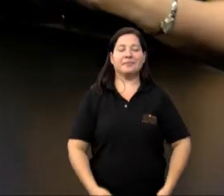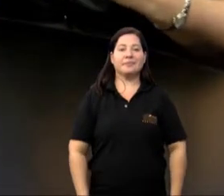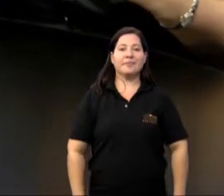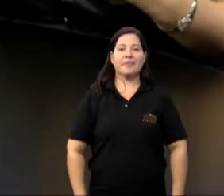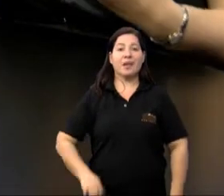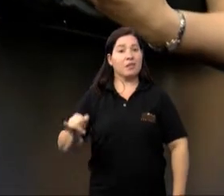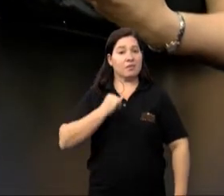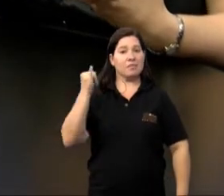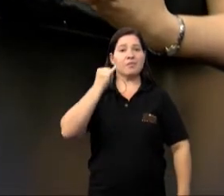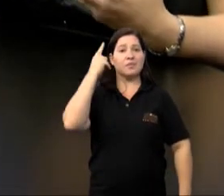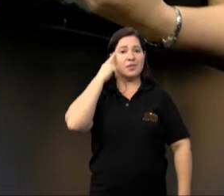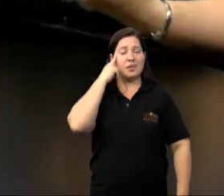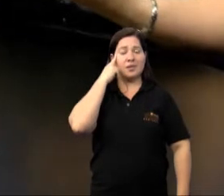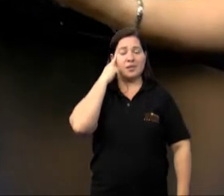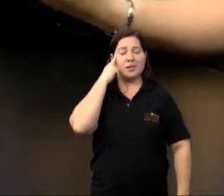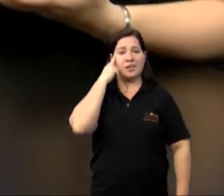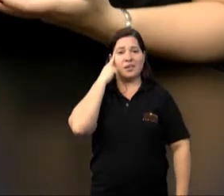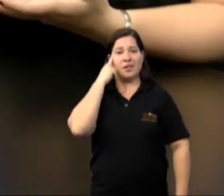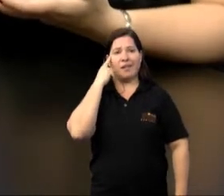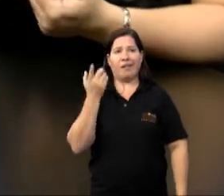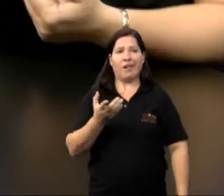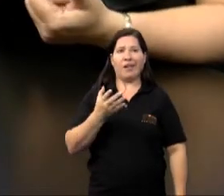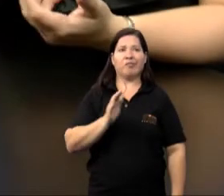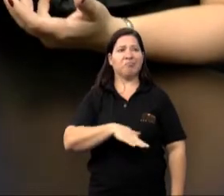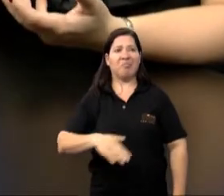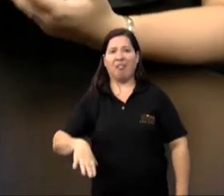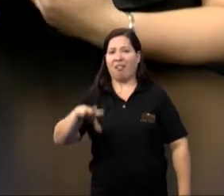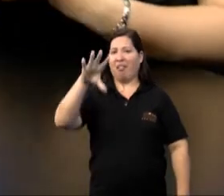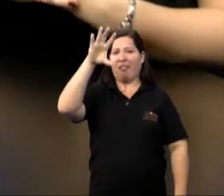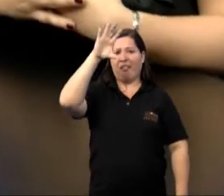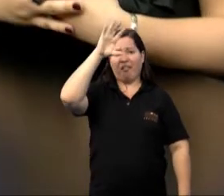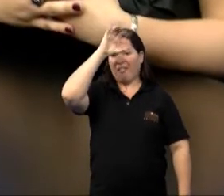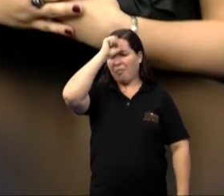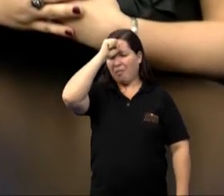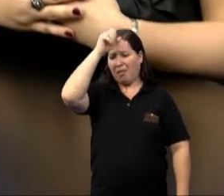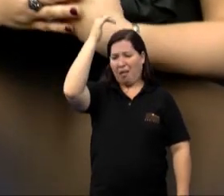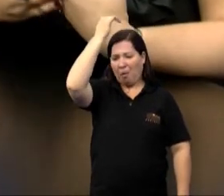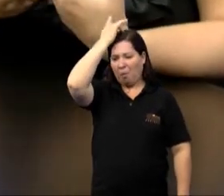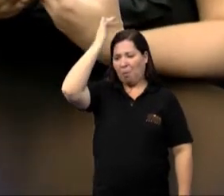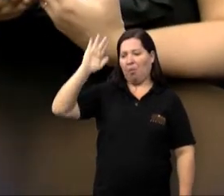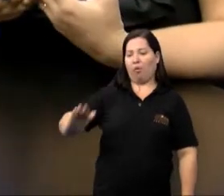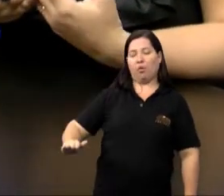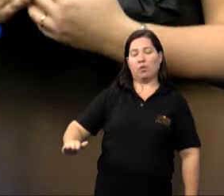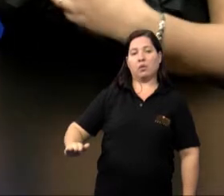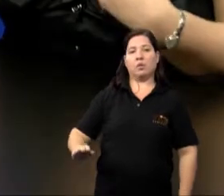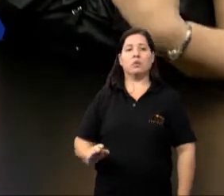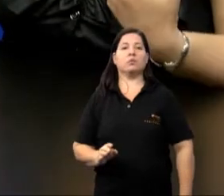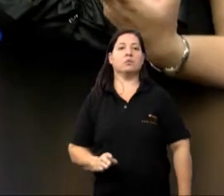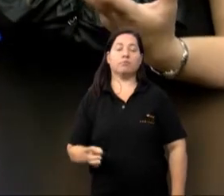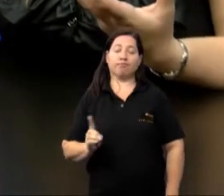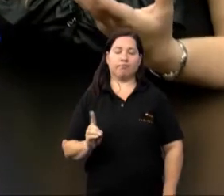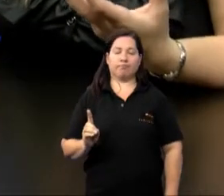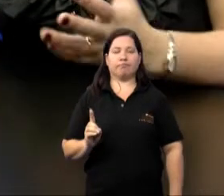não é culpa quando as crianças não aprendem, não é culpa das crianças, mas existe uma relação.